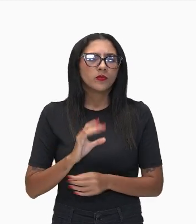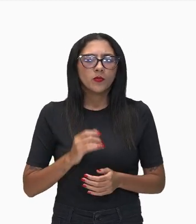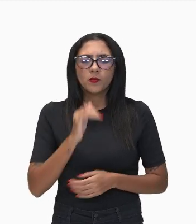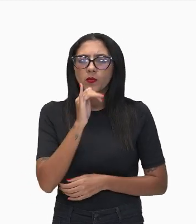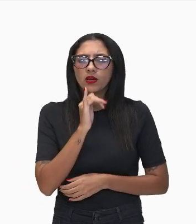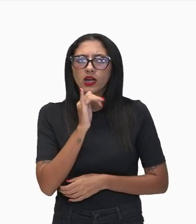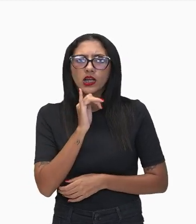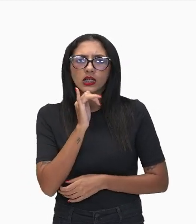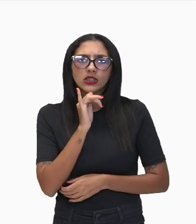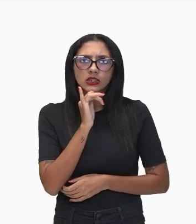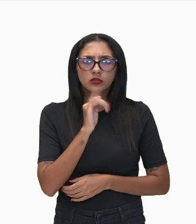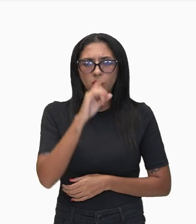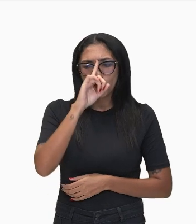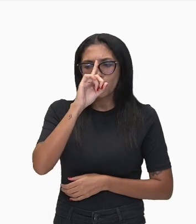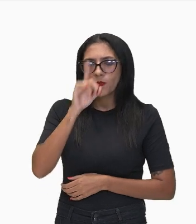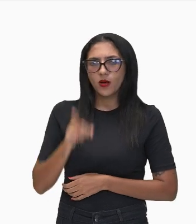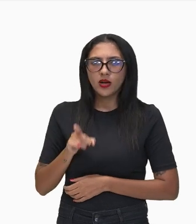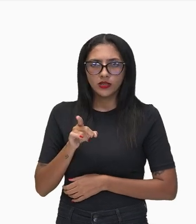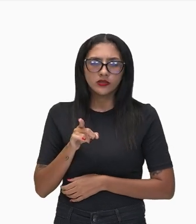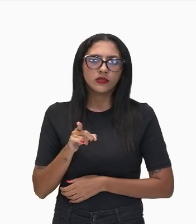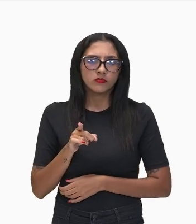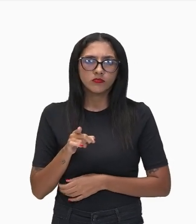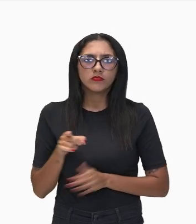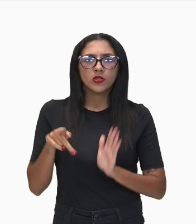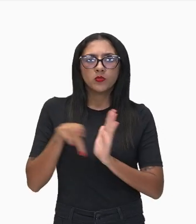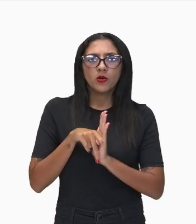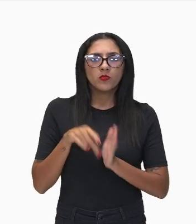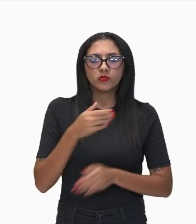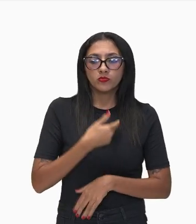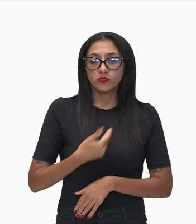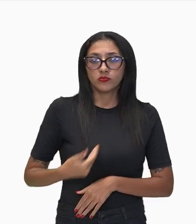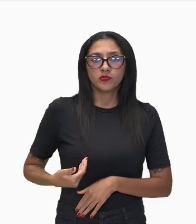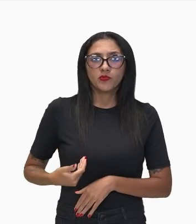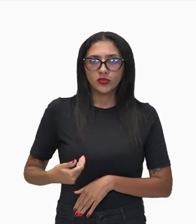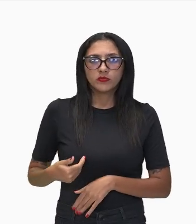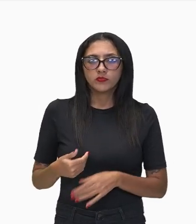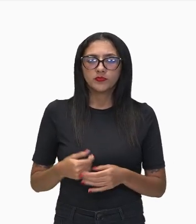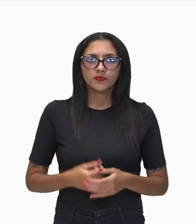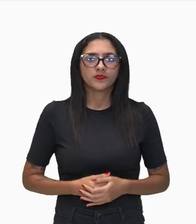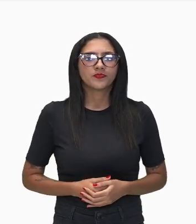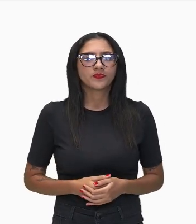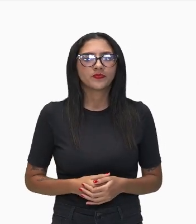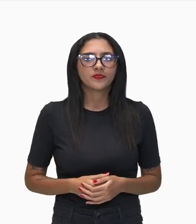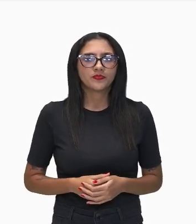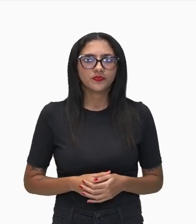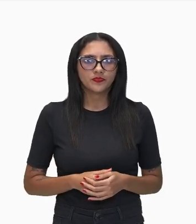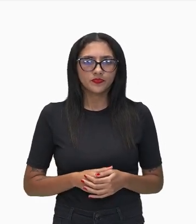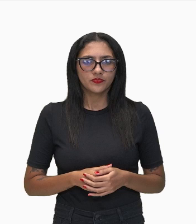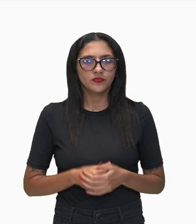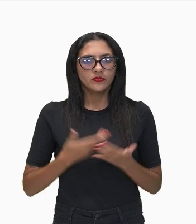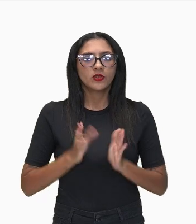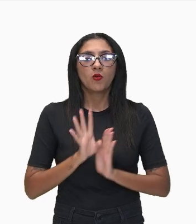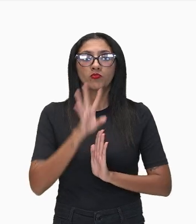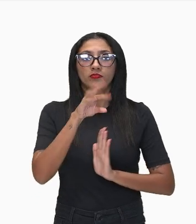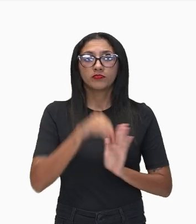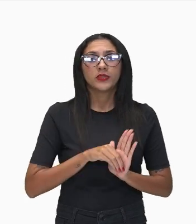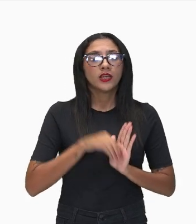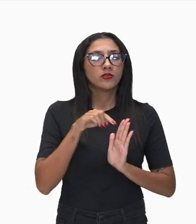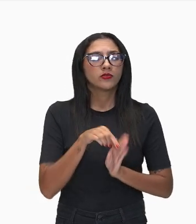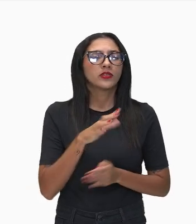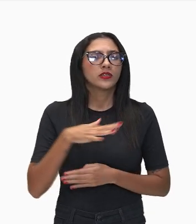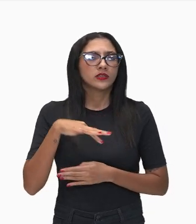que o governo central vai autorizar e delegar. Então, as unidades subnacionais dentro do Estado